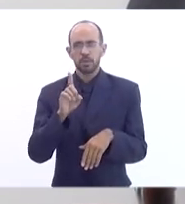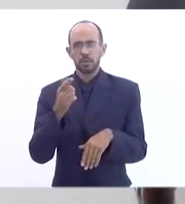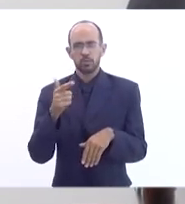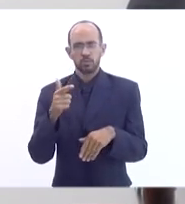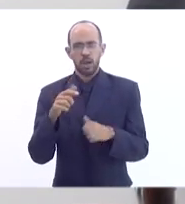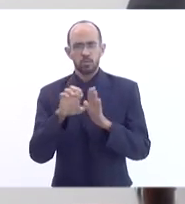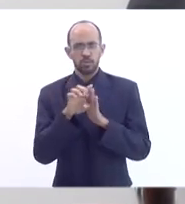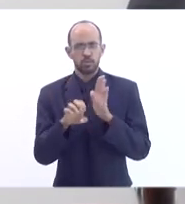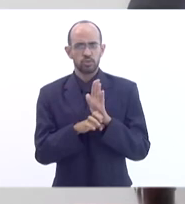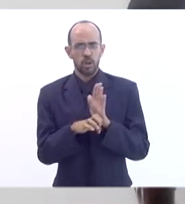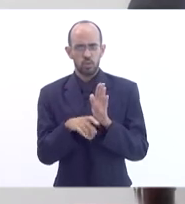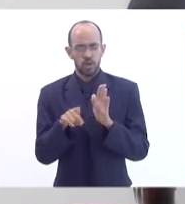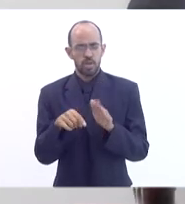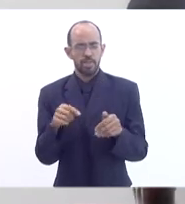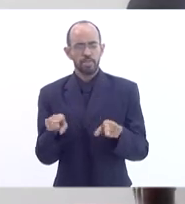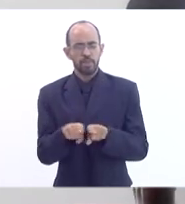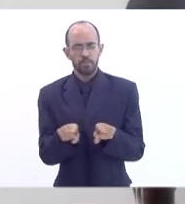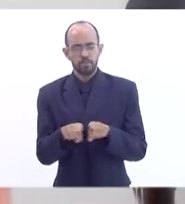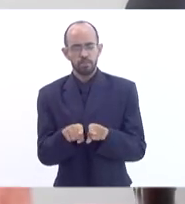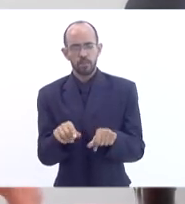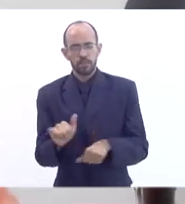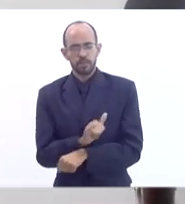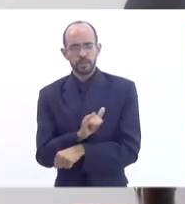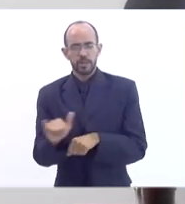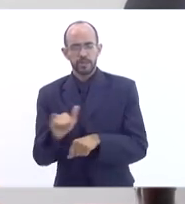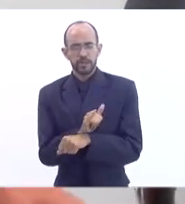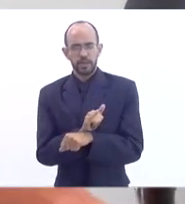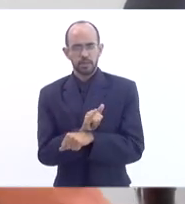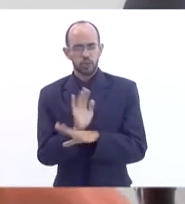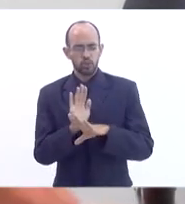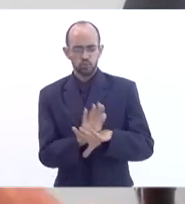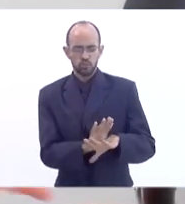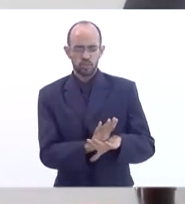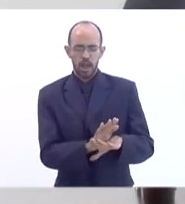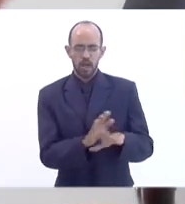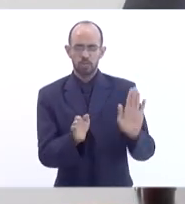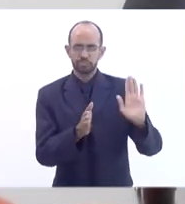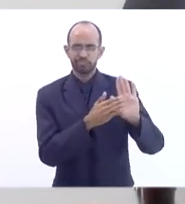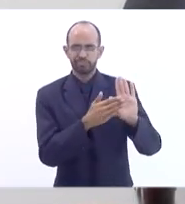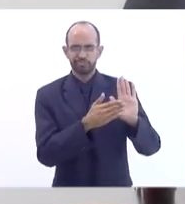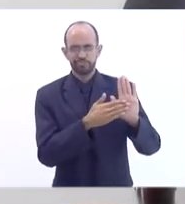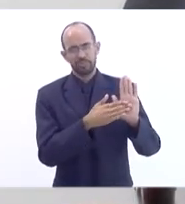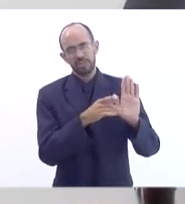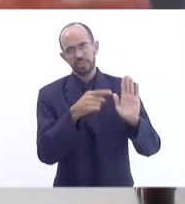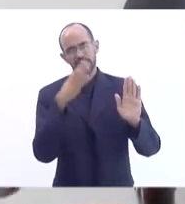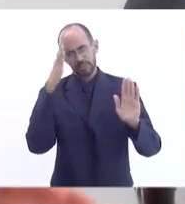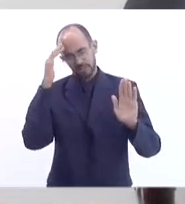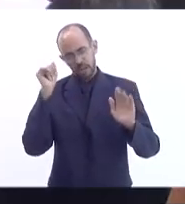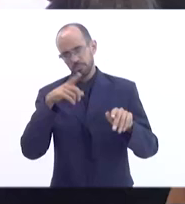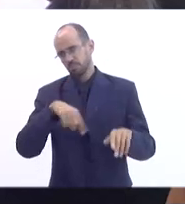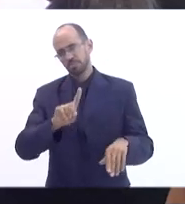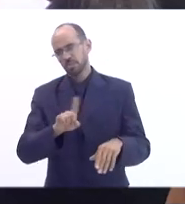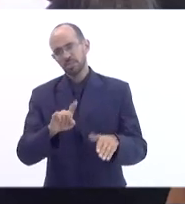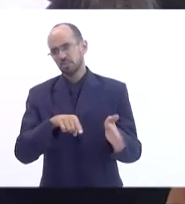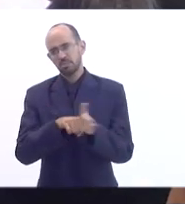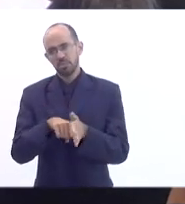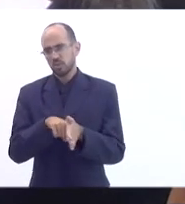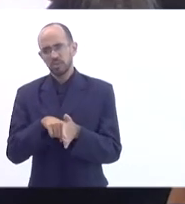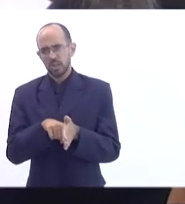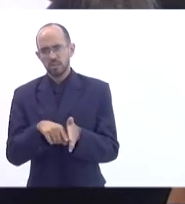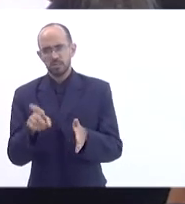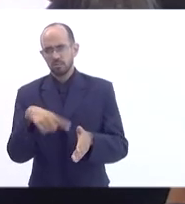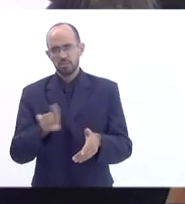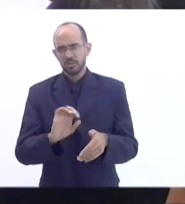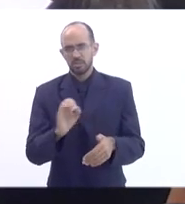é outra forma de tramóia também é de maracutaia a gente sabe o que aconteceu ontem nos sentimos de processo para investigar